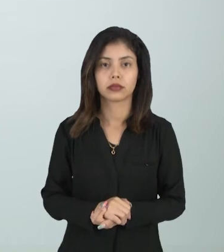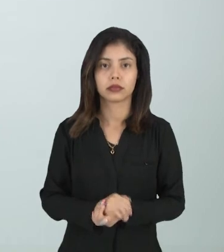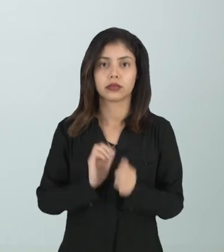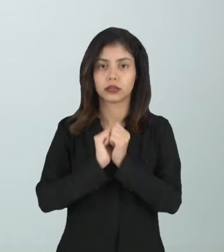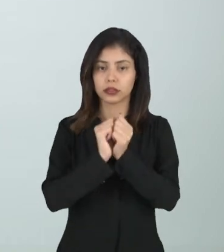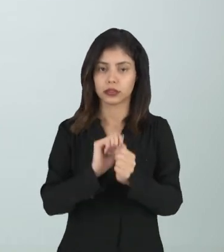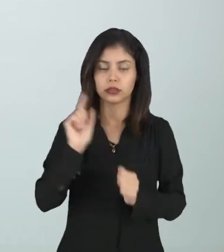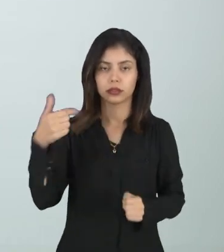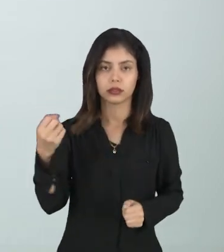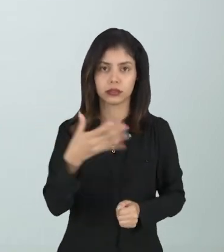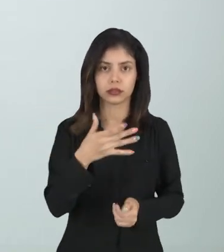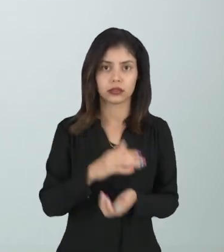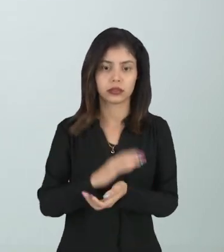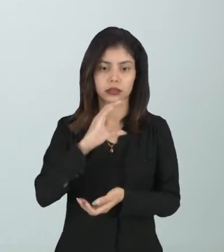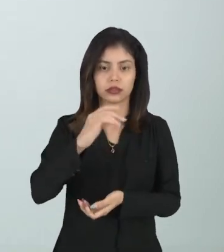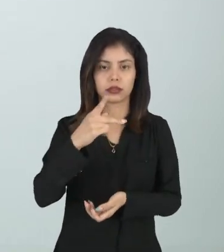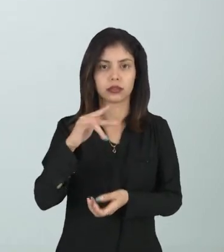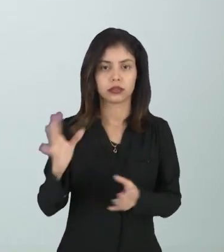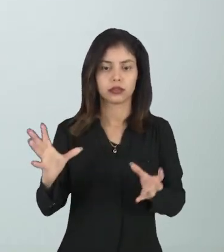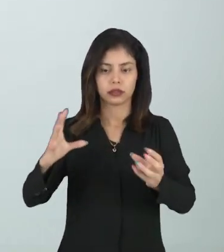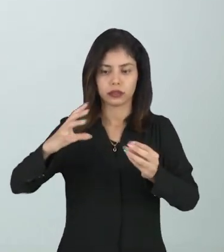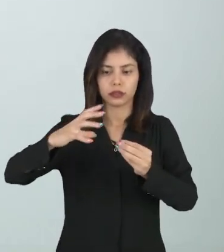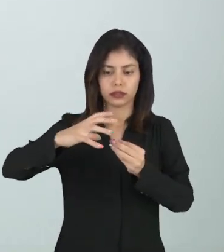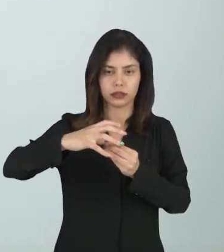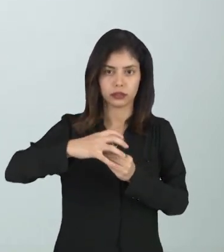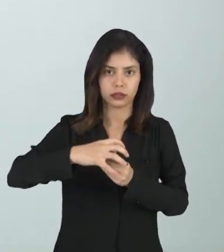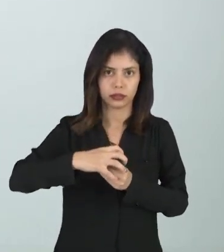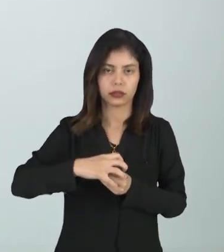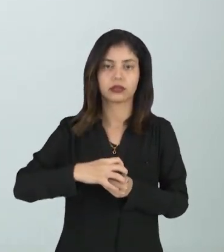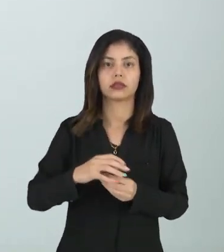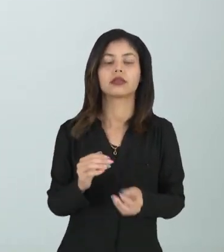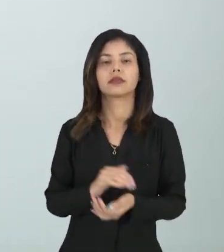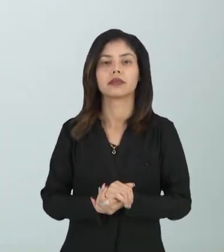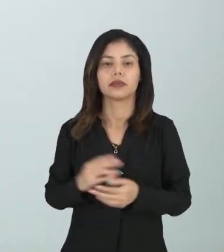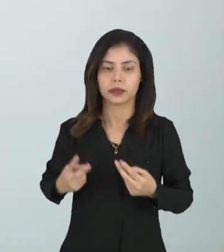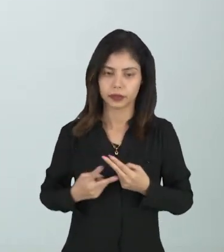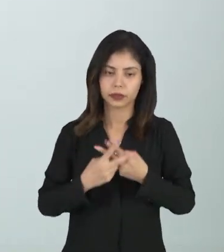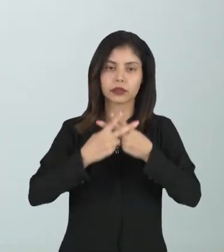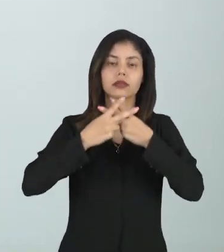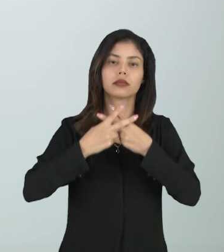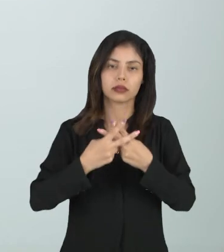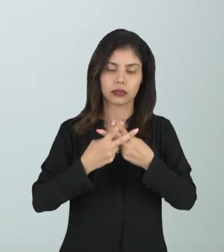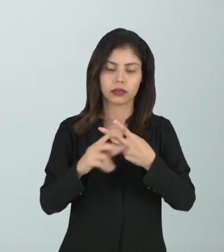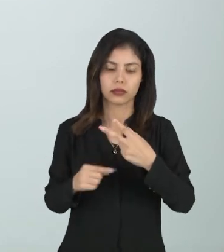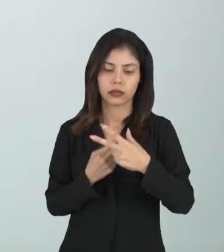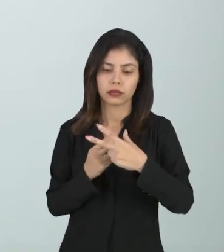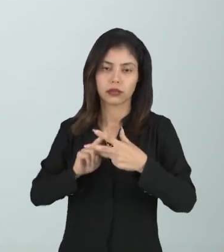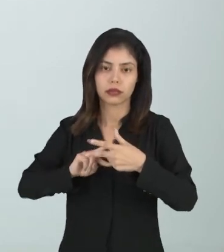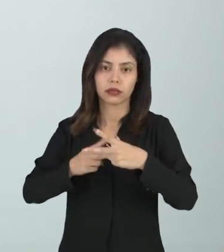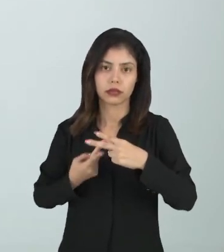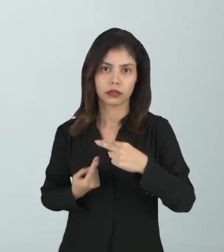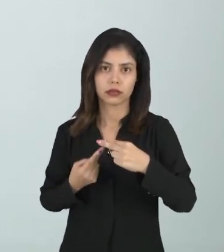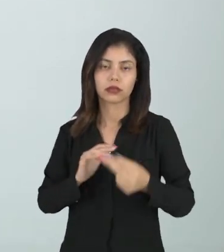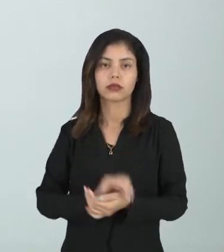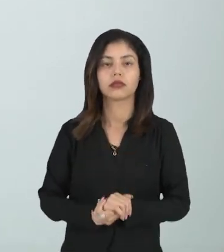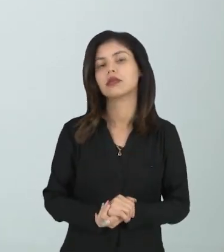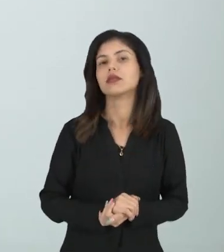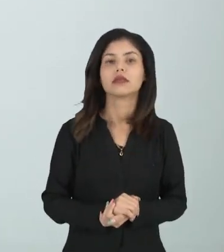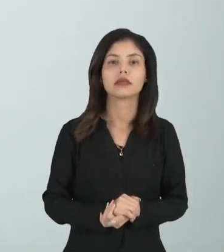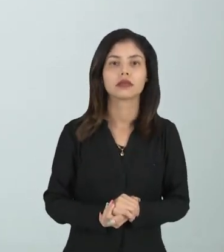de uma proteína que vai formar uma cápsula ao redor desse material genético para proteger. Essa é a estrutura básica de um vírus,